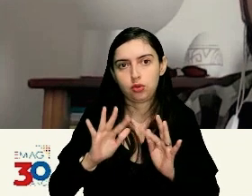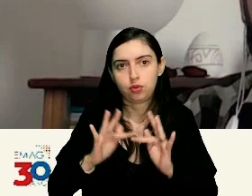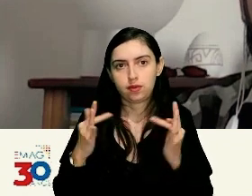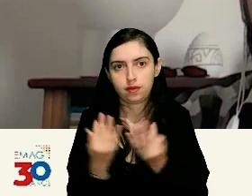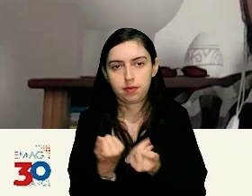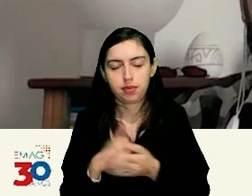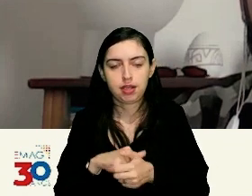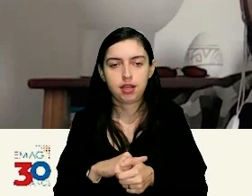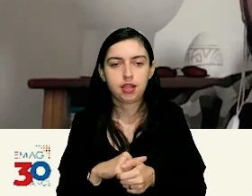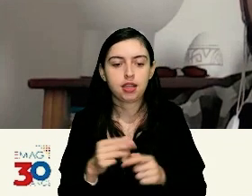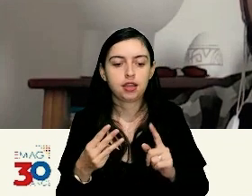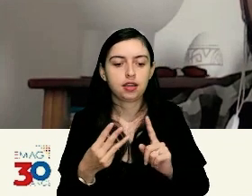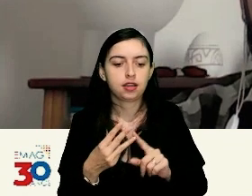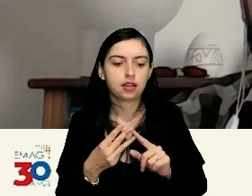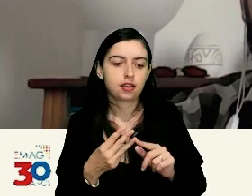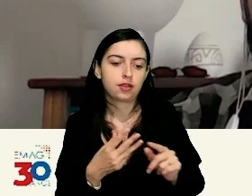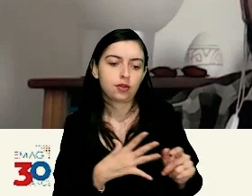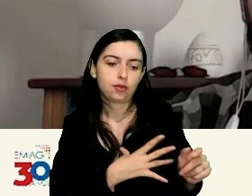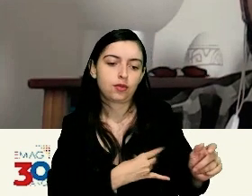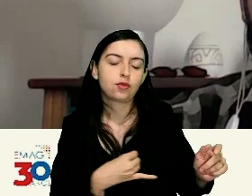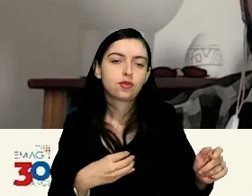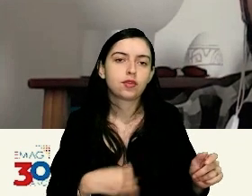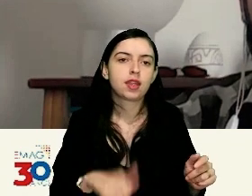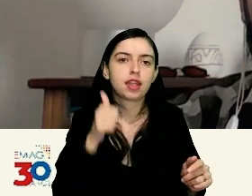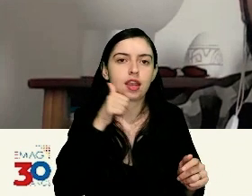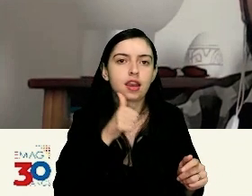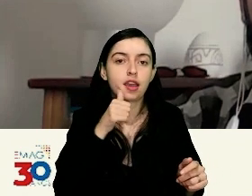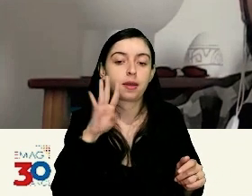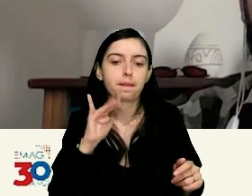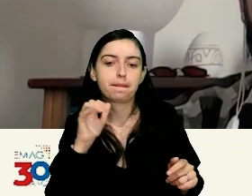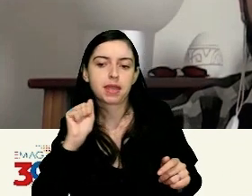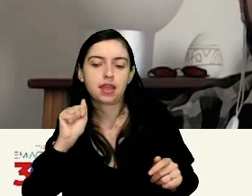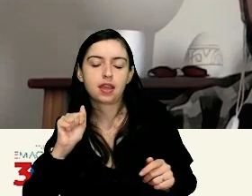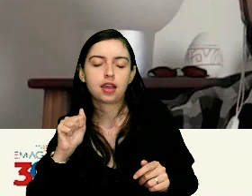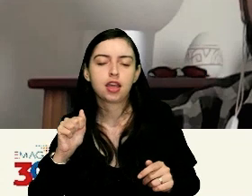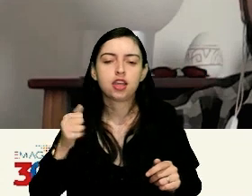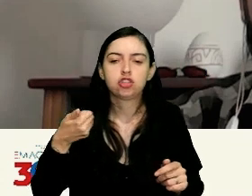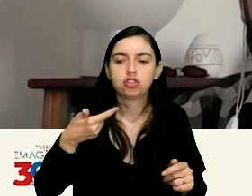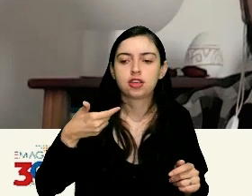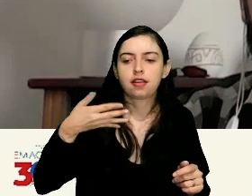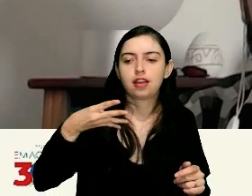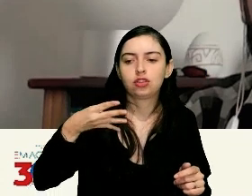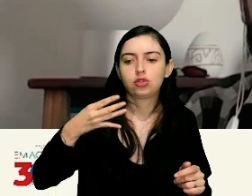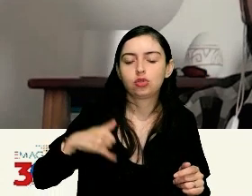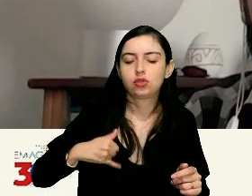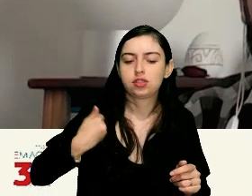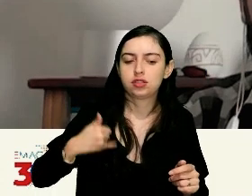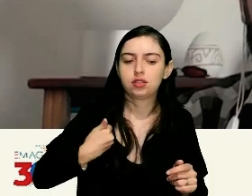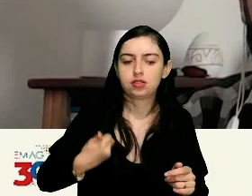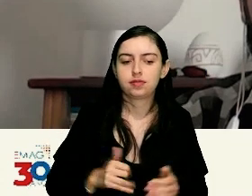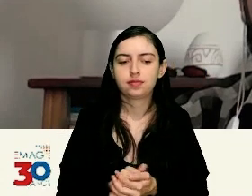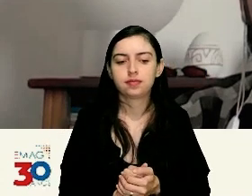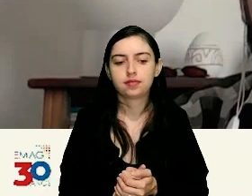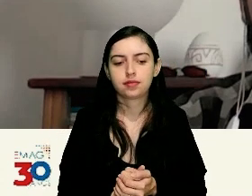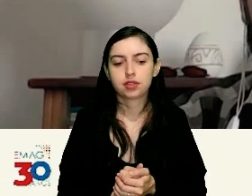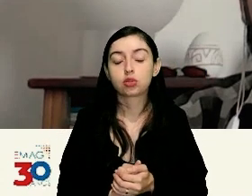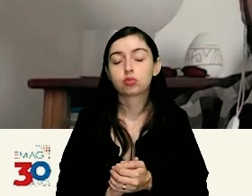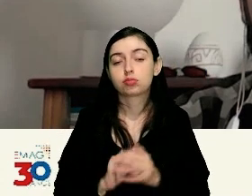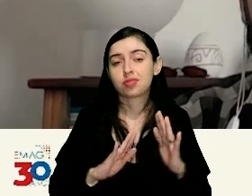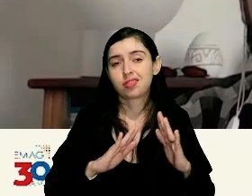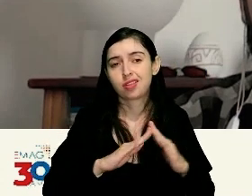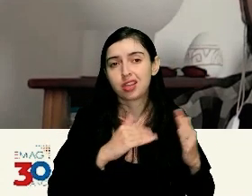a Bia, de 14 anos. Os filhos são publicitários e a filha está ainda no ensino